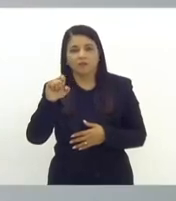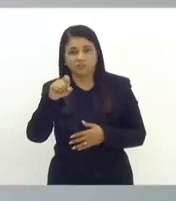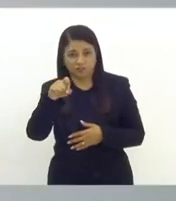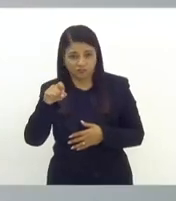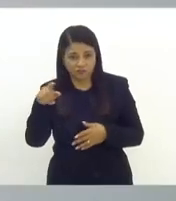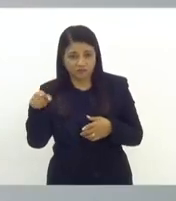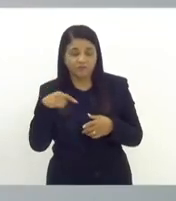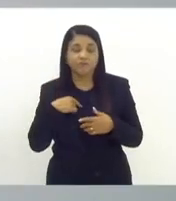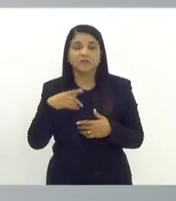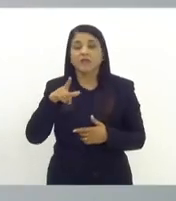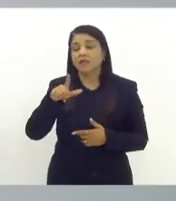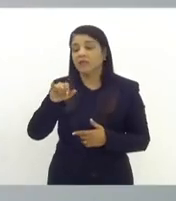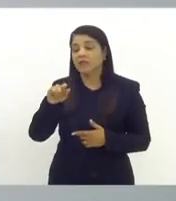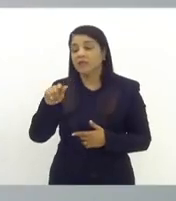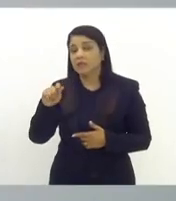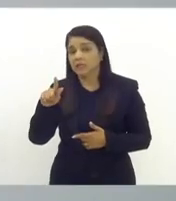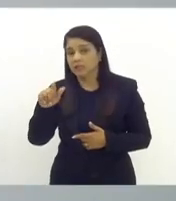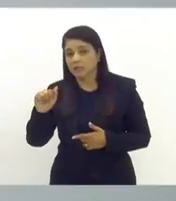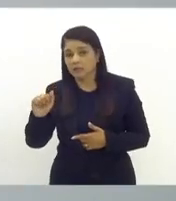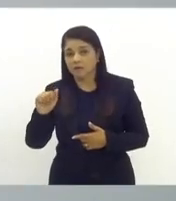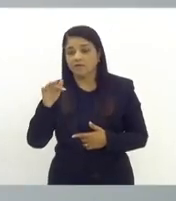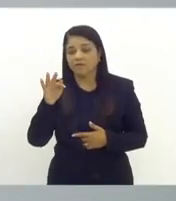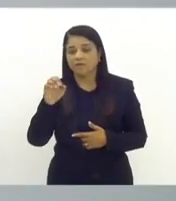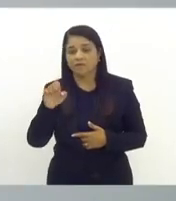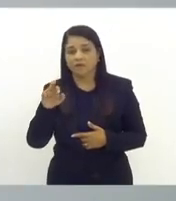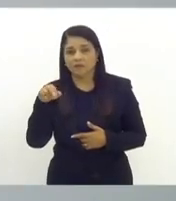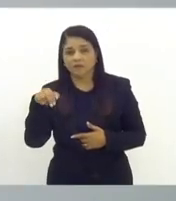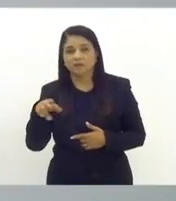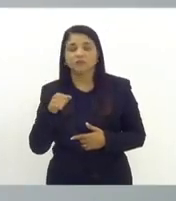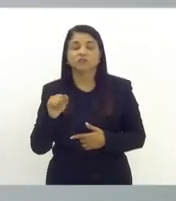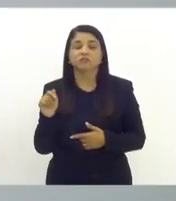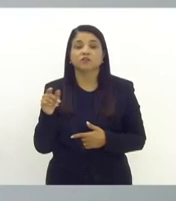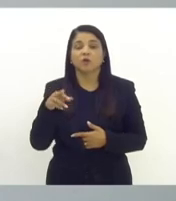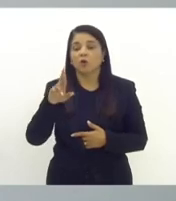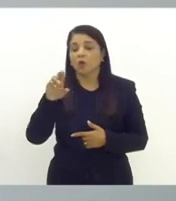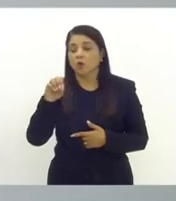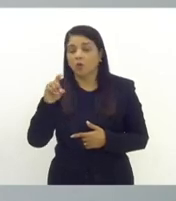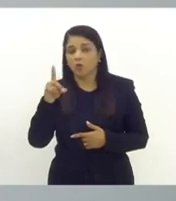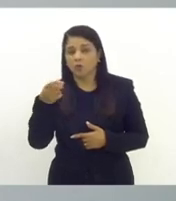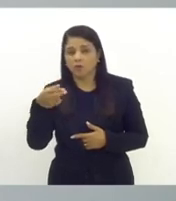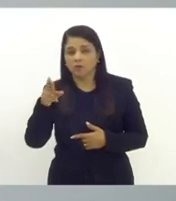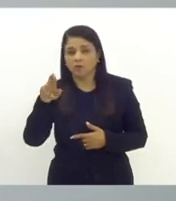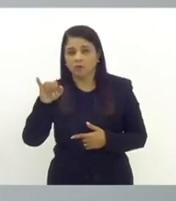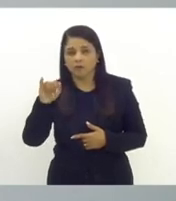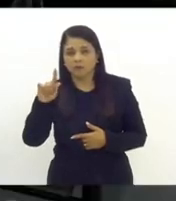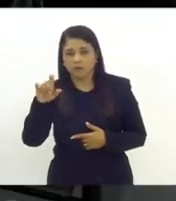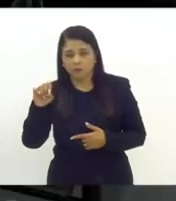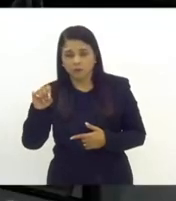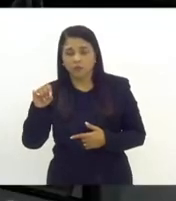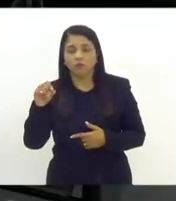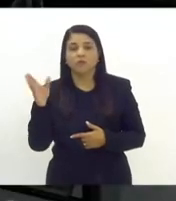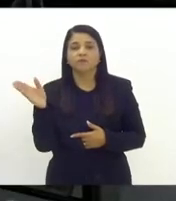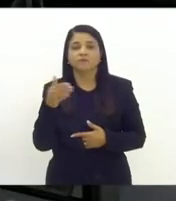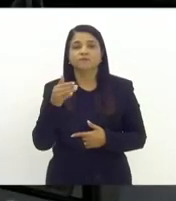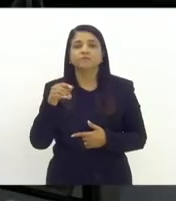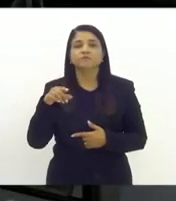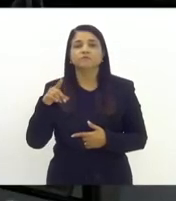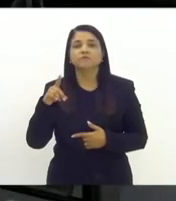Fernandes da liga Sebastiana Rodrigo Rezende da liga Zé Pereira